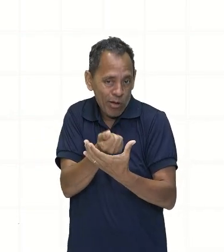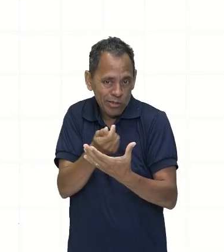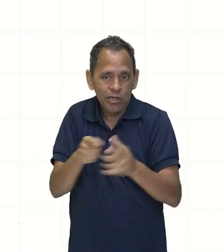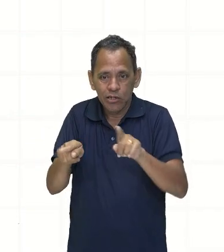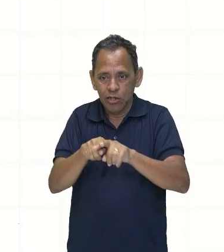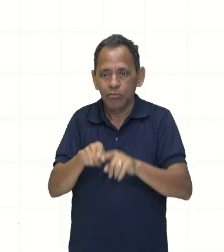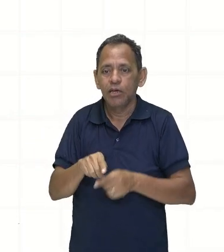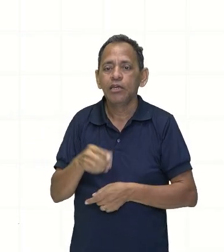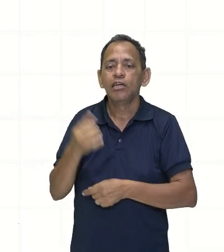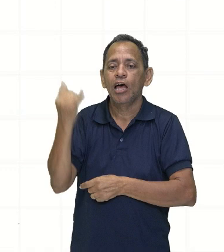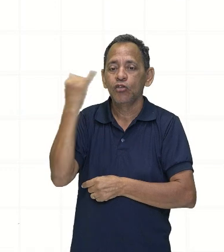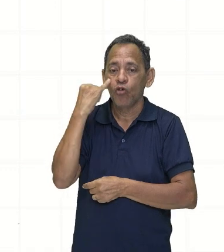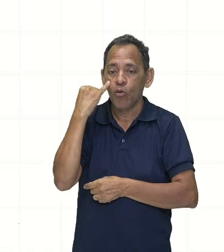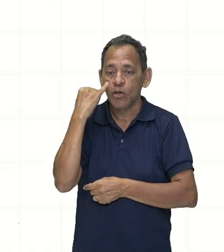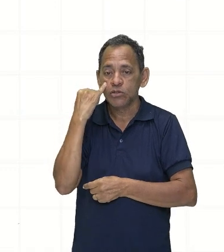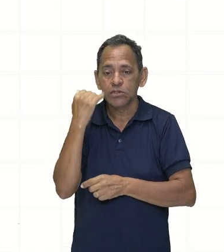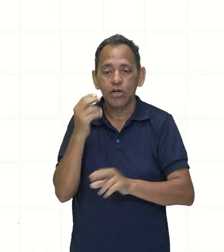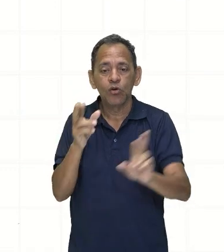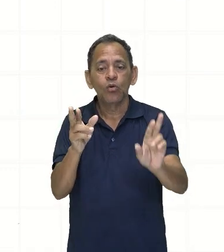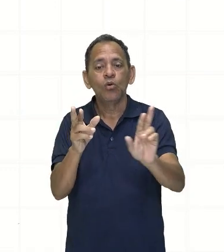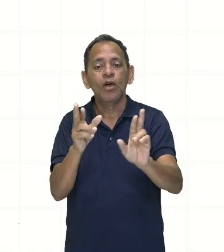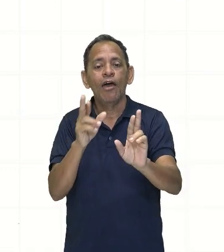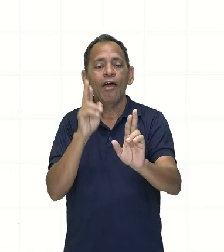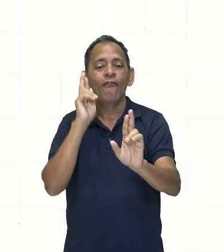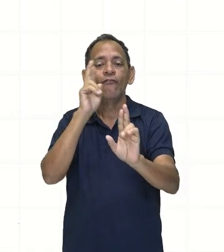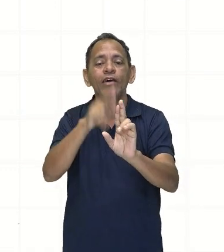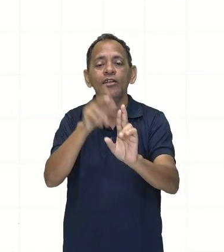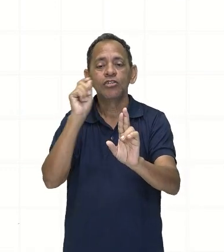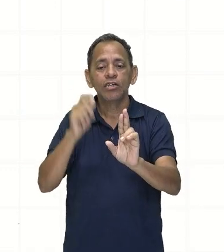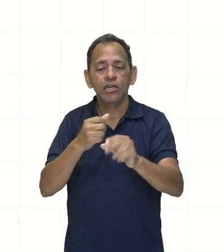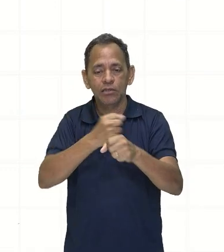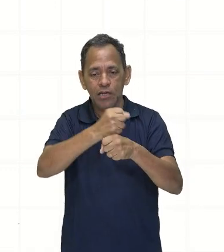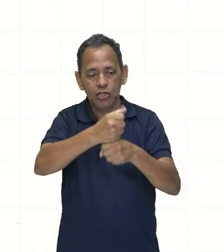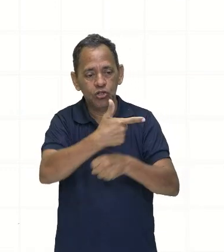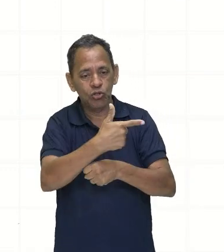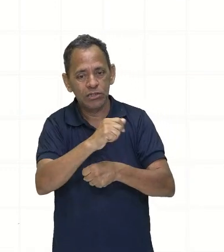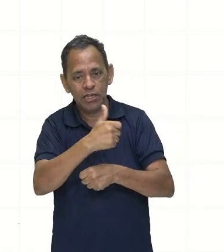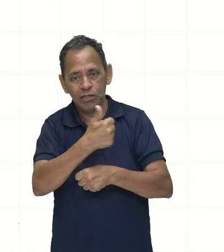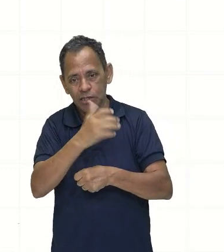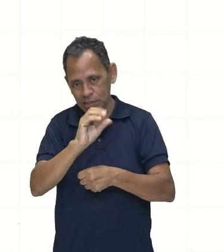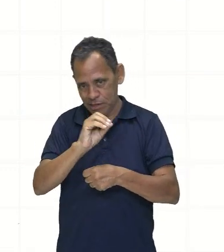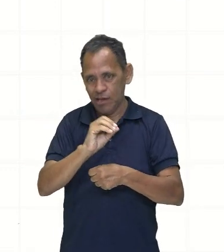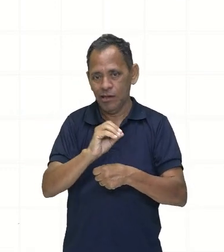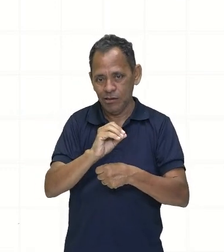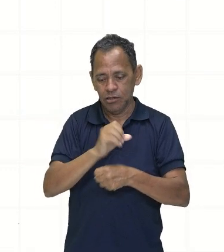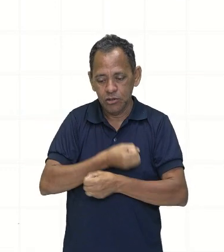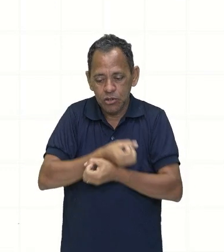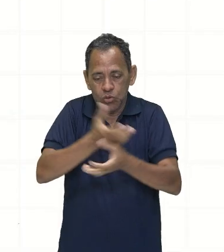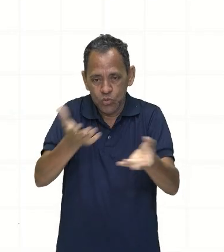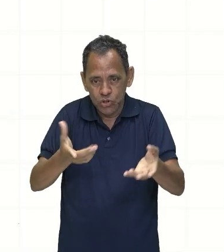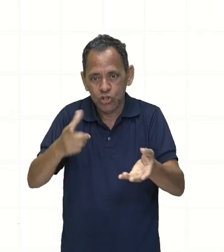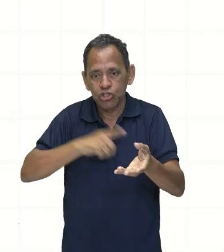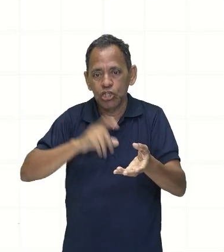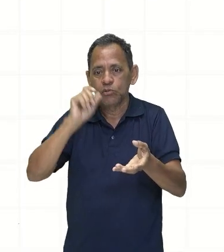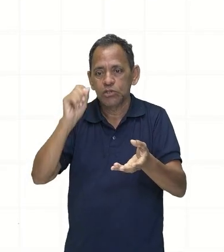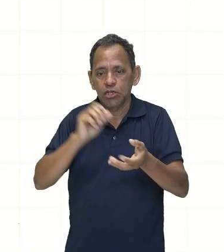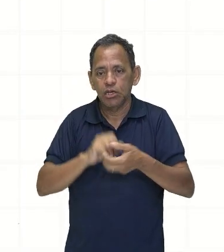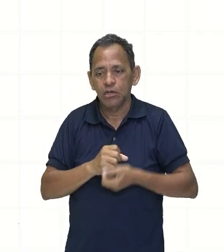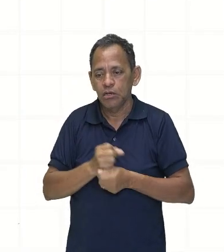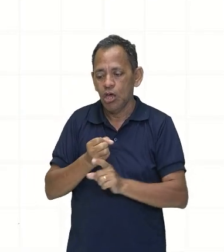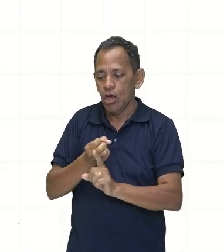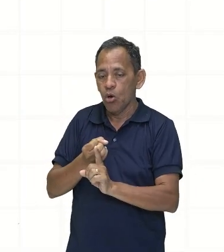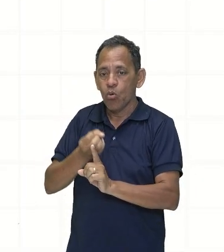são referentes ao ano de 2010, né? Então, nessa distribuição, nós temos o